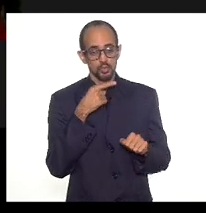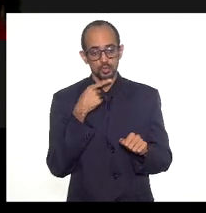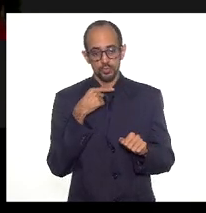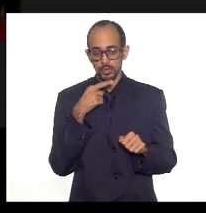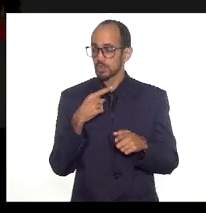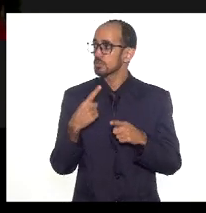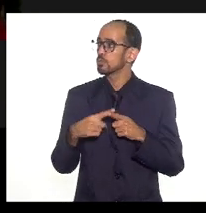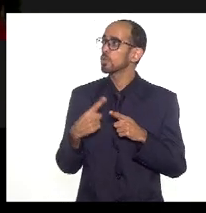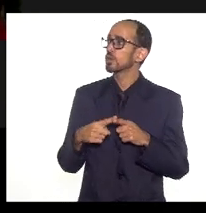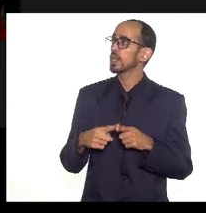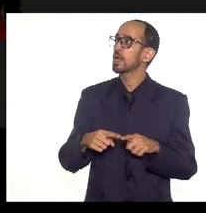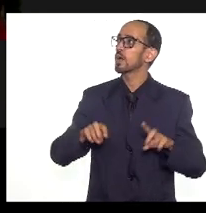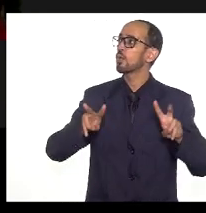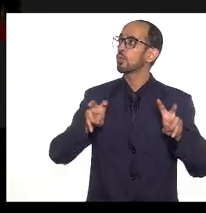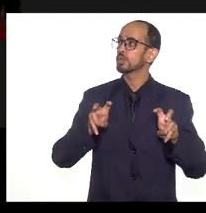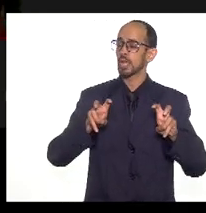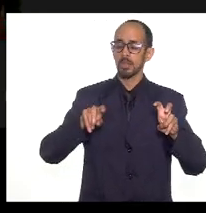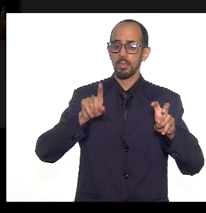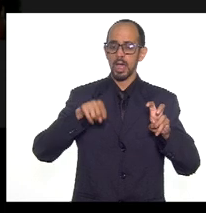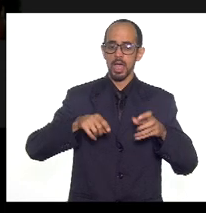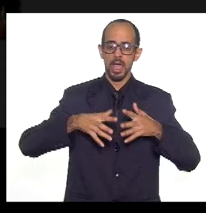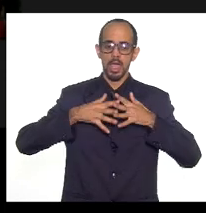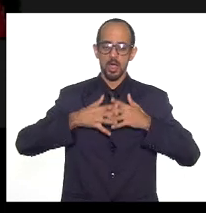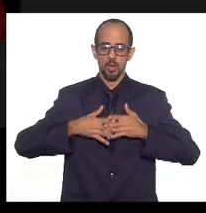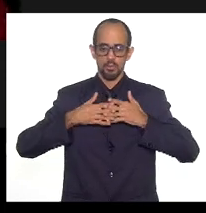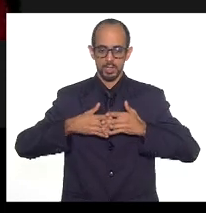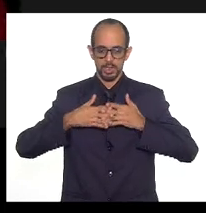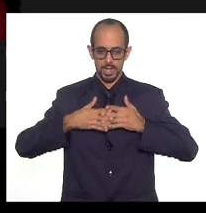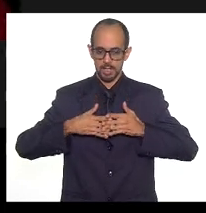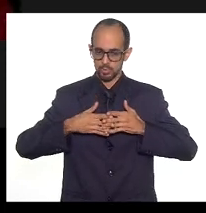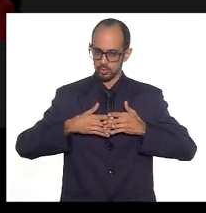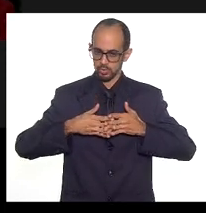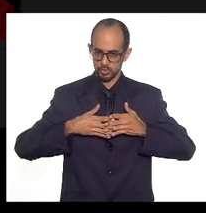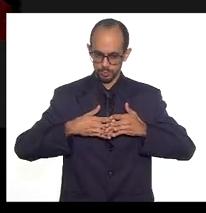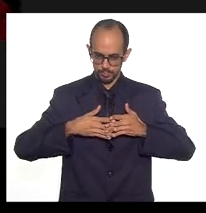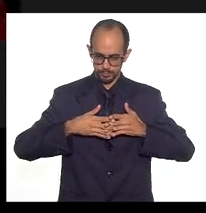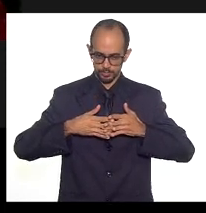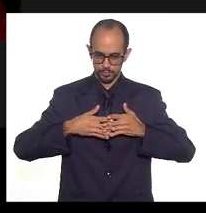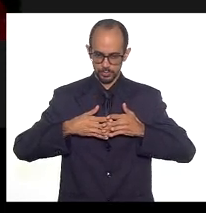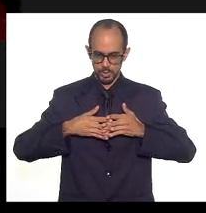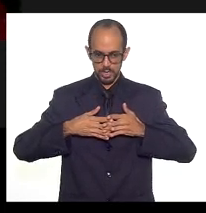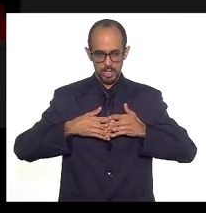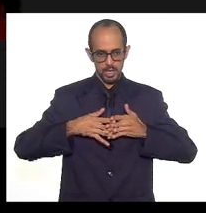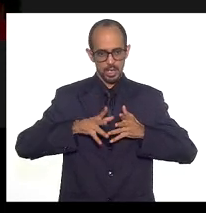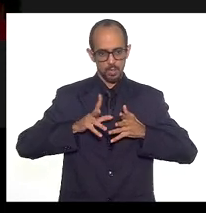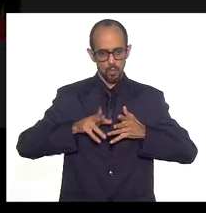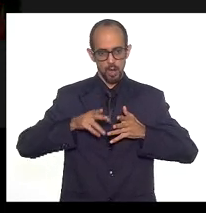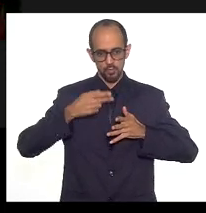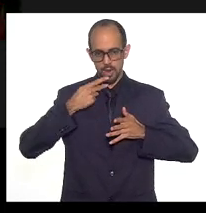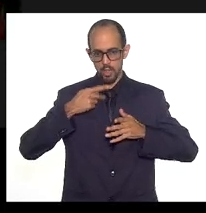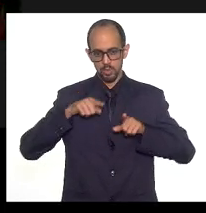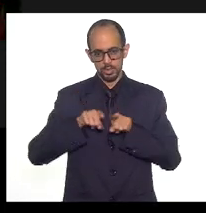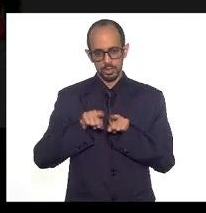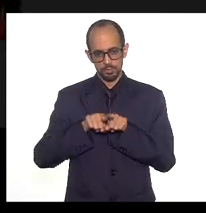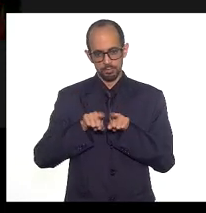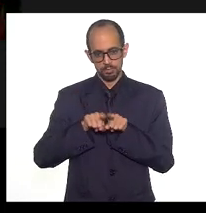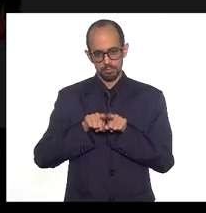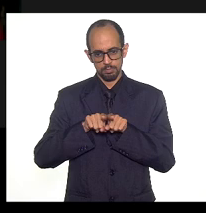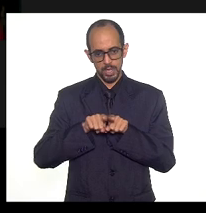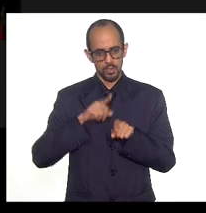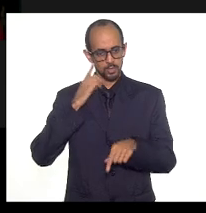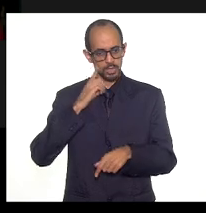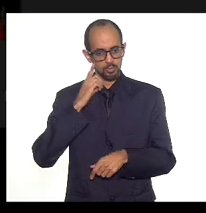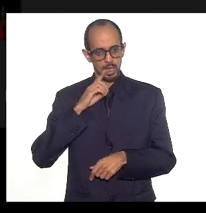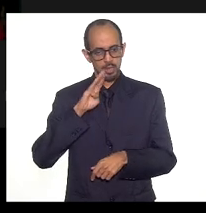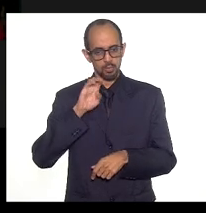tema é complexo, né, e como destacou aqui o nosso colega deputado Bom Tempo,